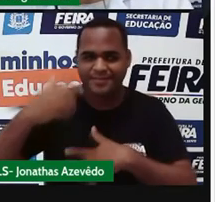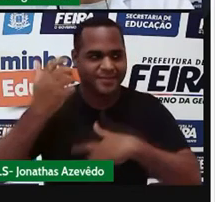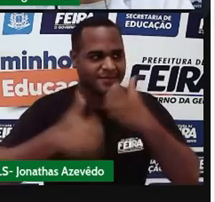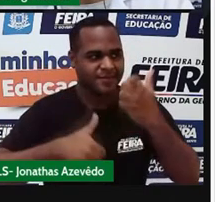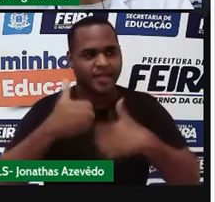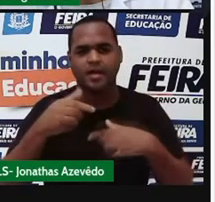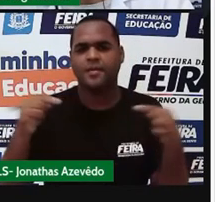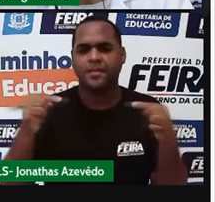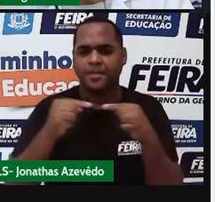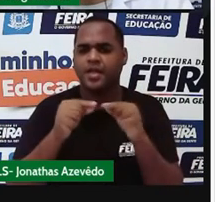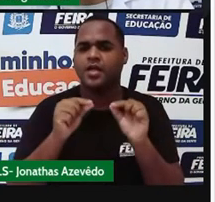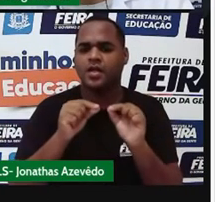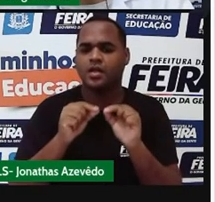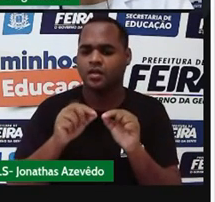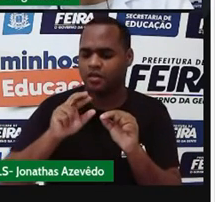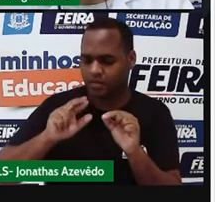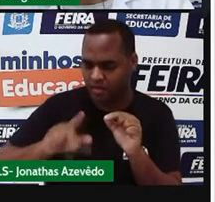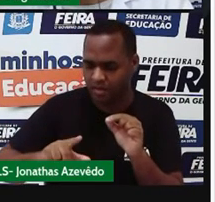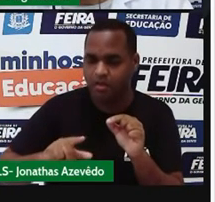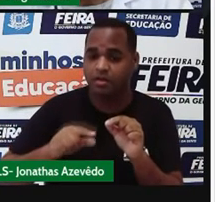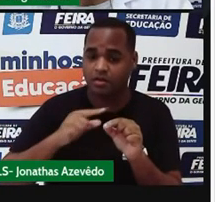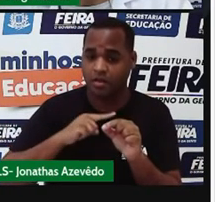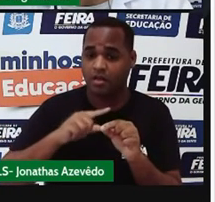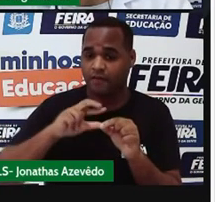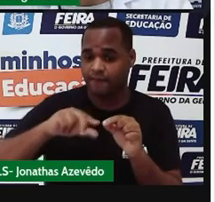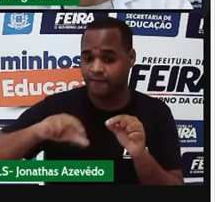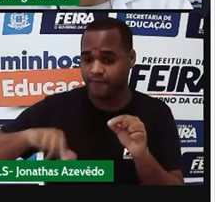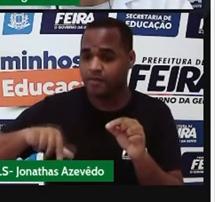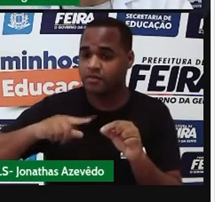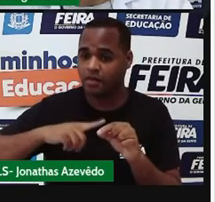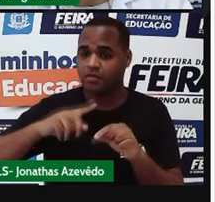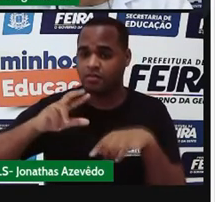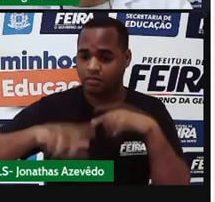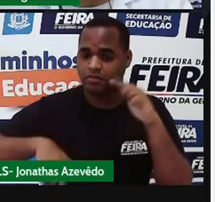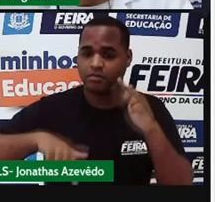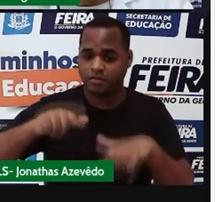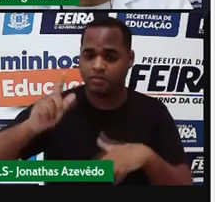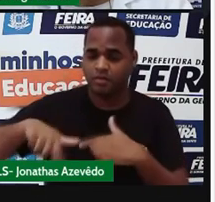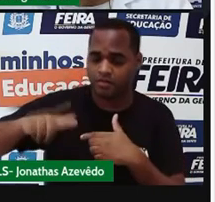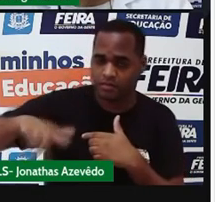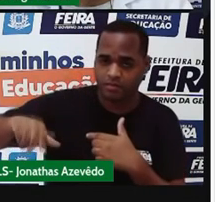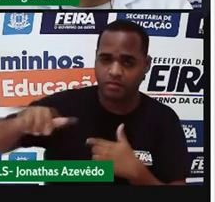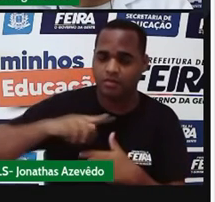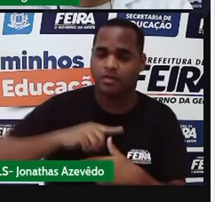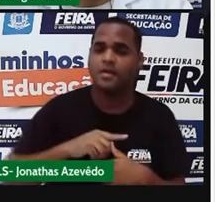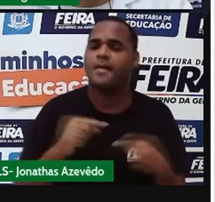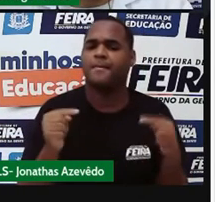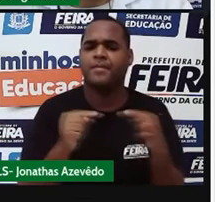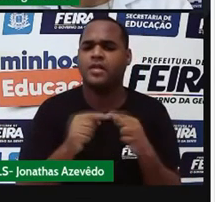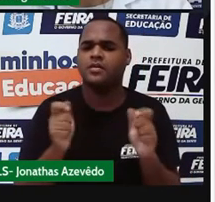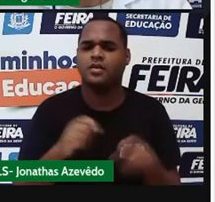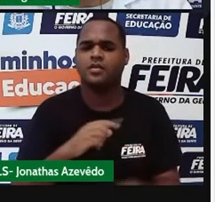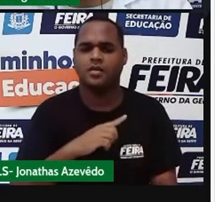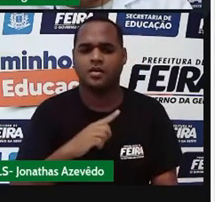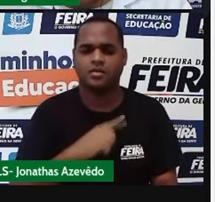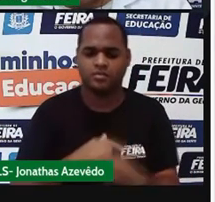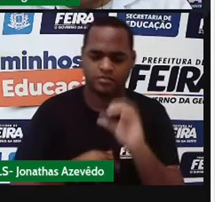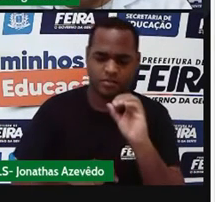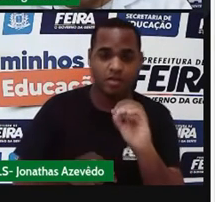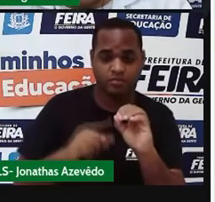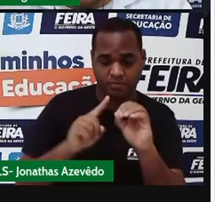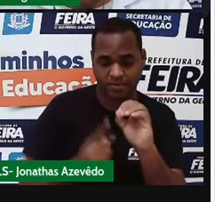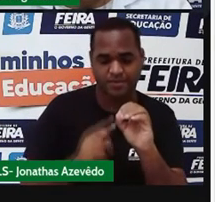Essa daqui é um pouco diferente das outras por quê que um pouco diferente das outras Apesar dessa daqui tem 10 na